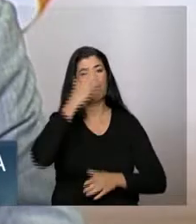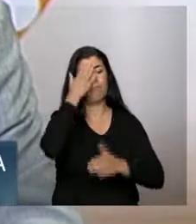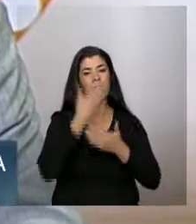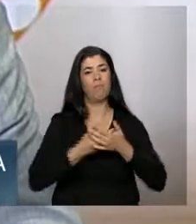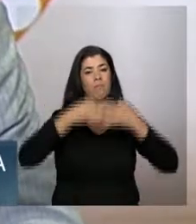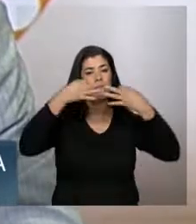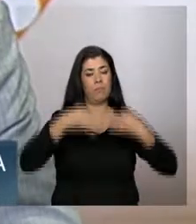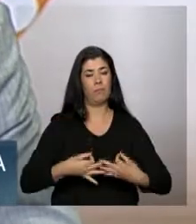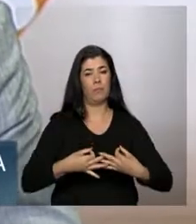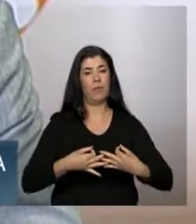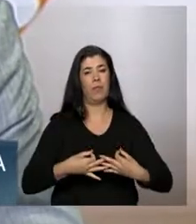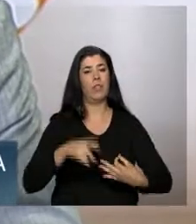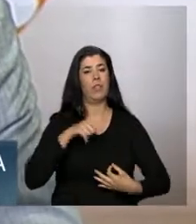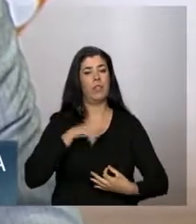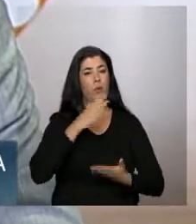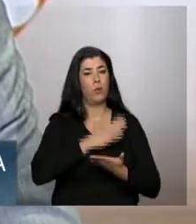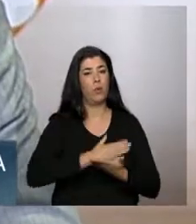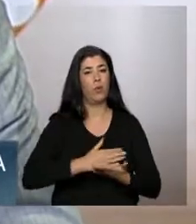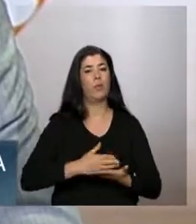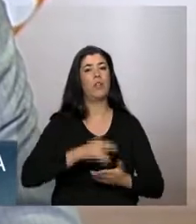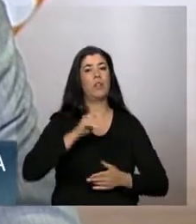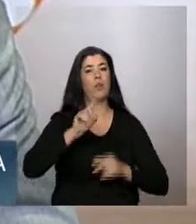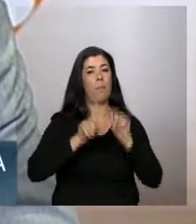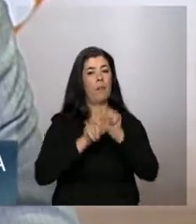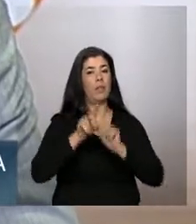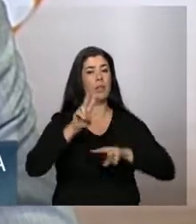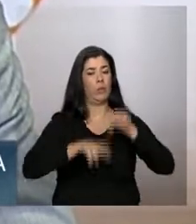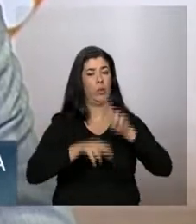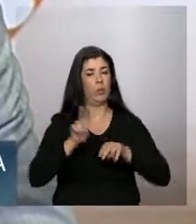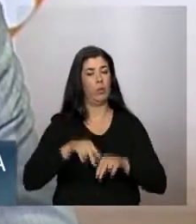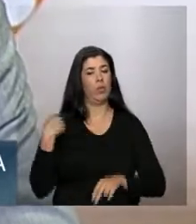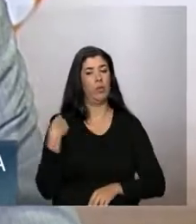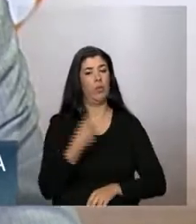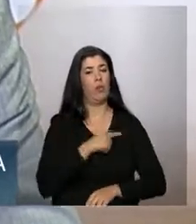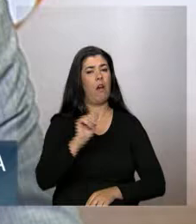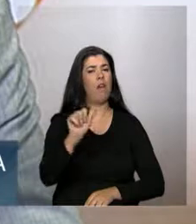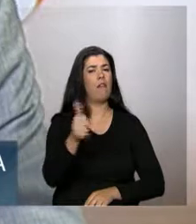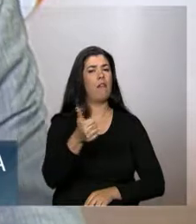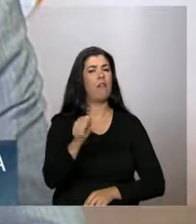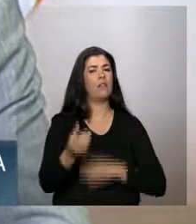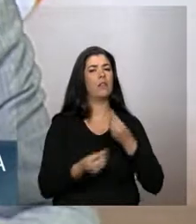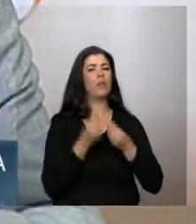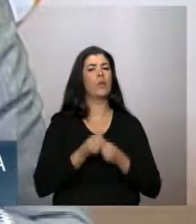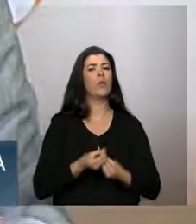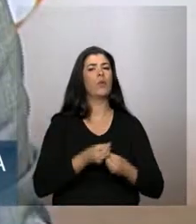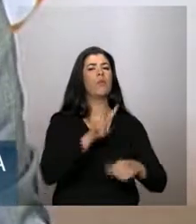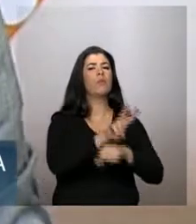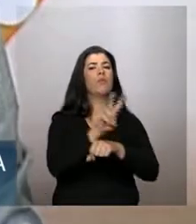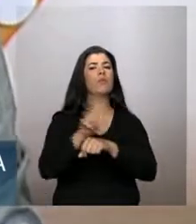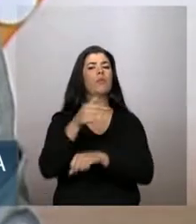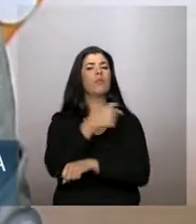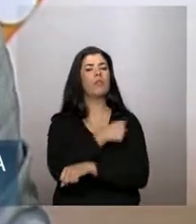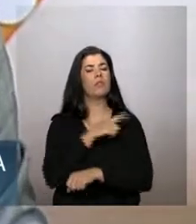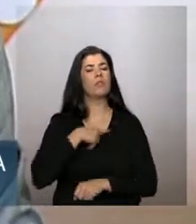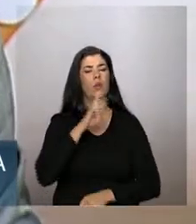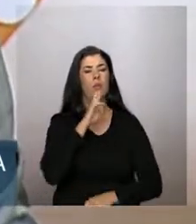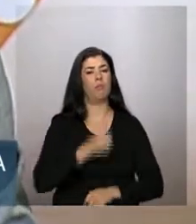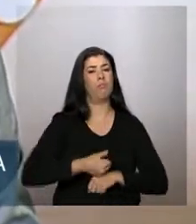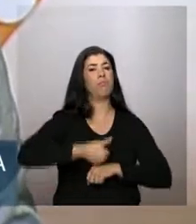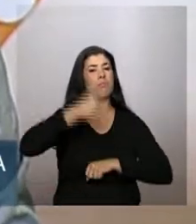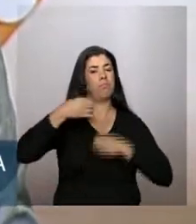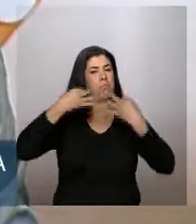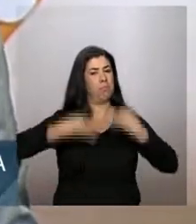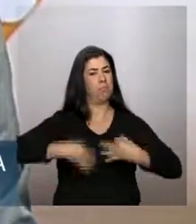que, comecinho de junho, quando nós fizermos o balanço da cobertura vacinal, nós teremos um grande